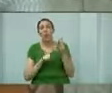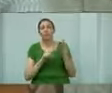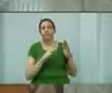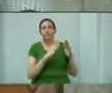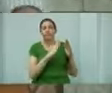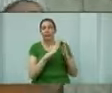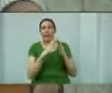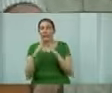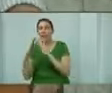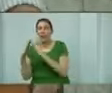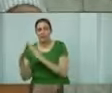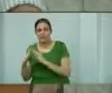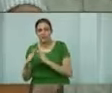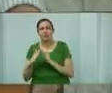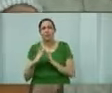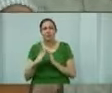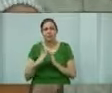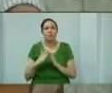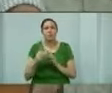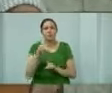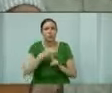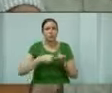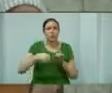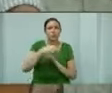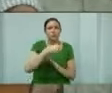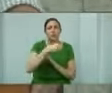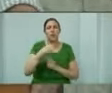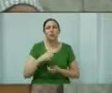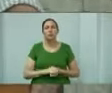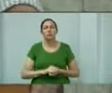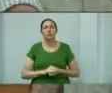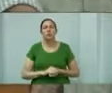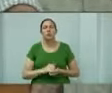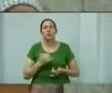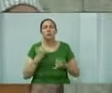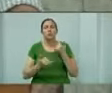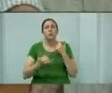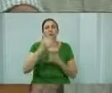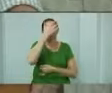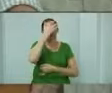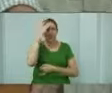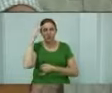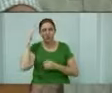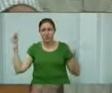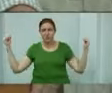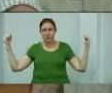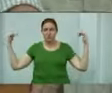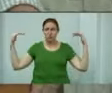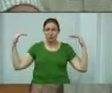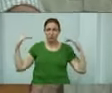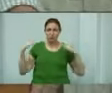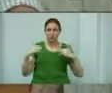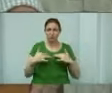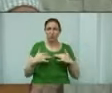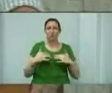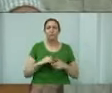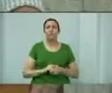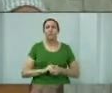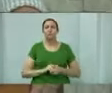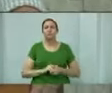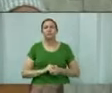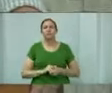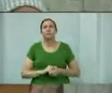tema da habitação social, pessoal, escutem bem isso. Esse pessoal que está vindo de fora, O primeiro tema é empregabilidade, o segundo é